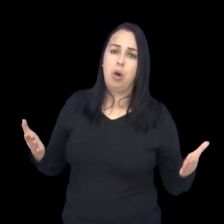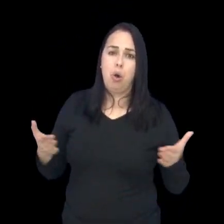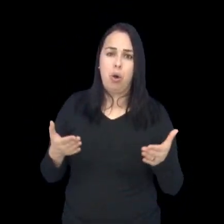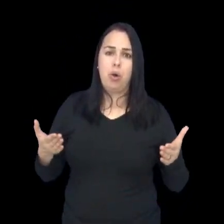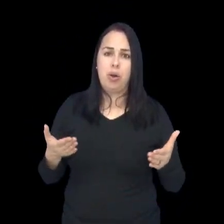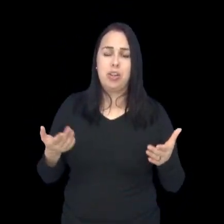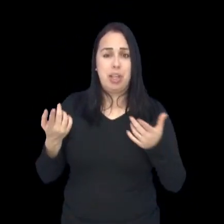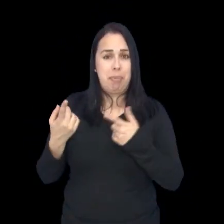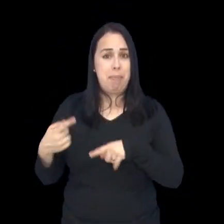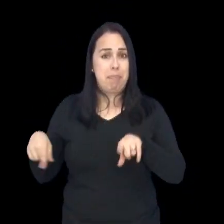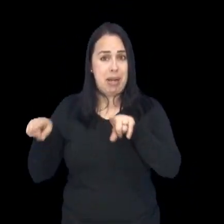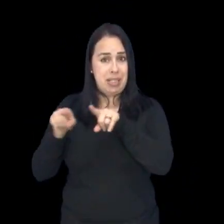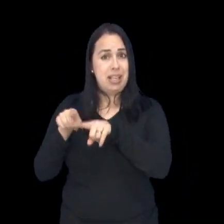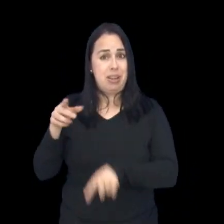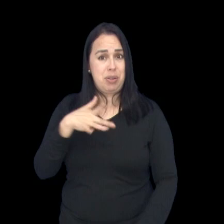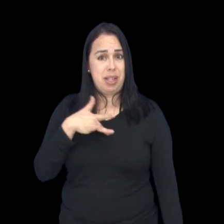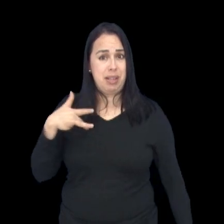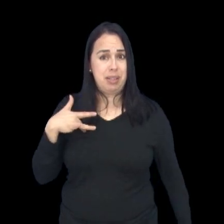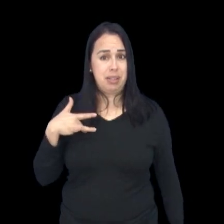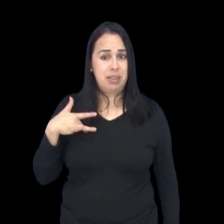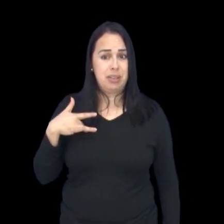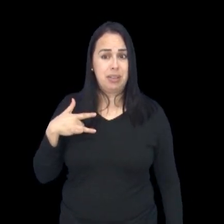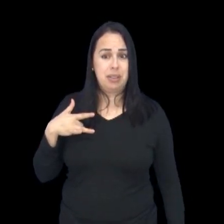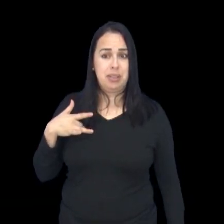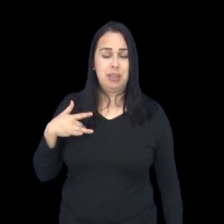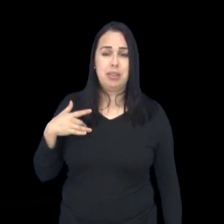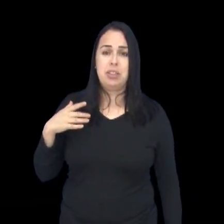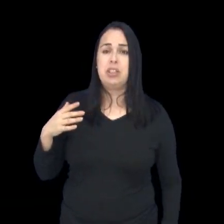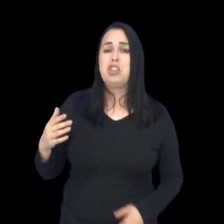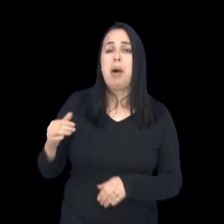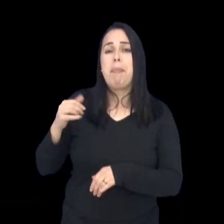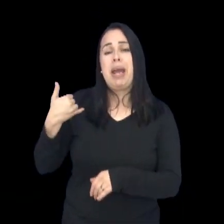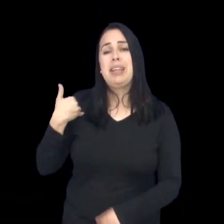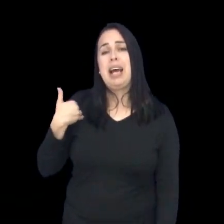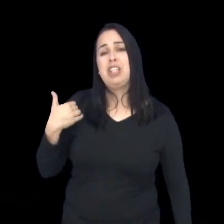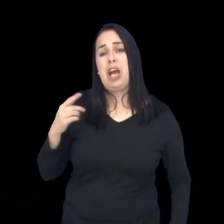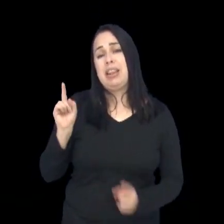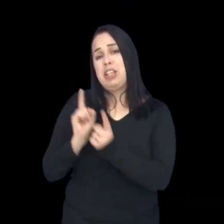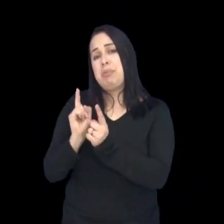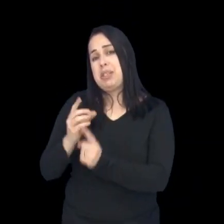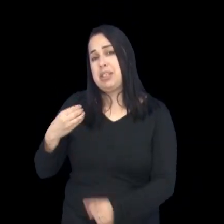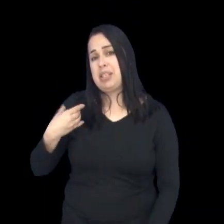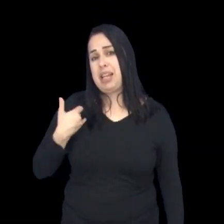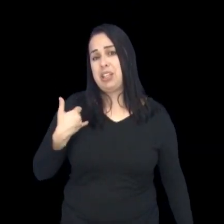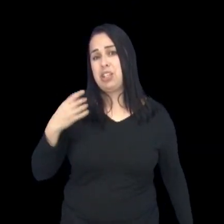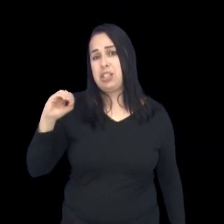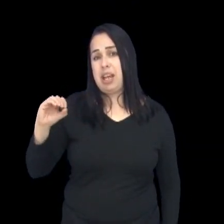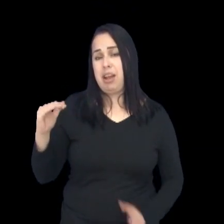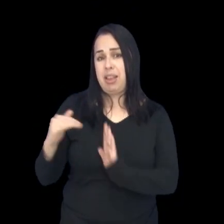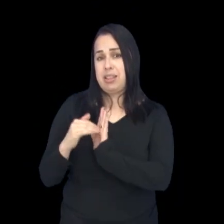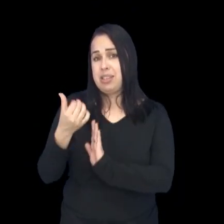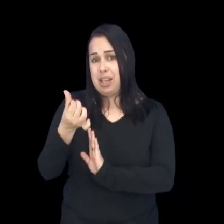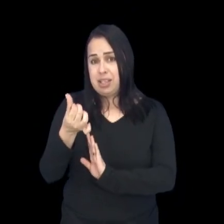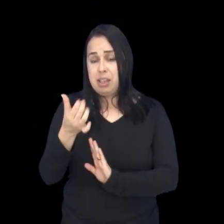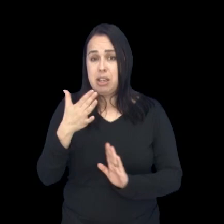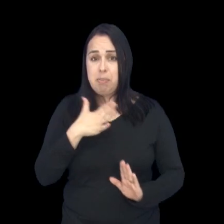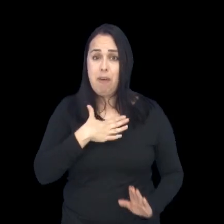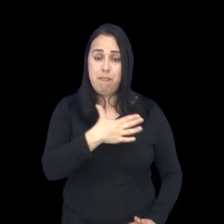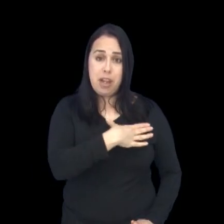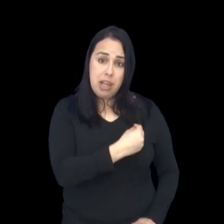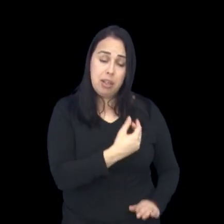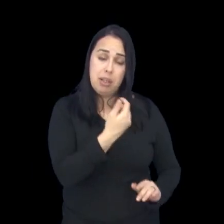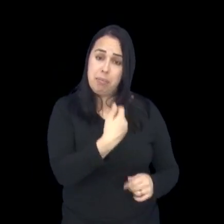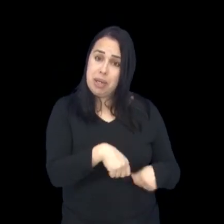fizeram uma parceria com a saúde, mas de 0 a 6 anos, né? E os nossos filhos que necessitam de um apoio